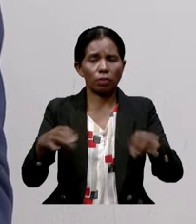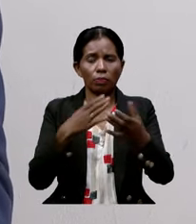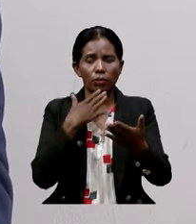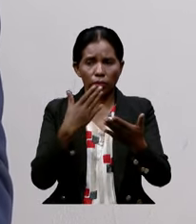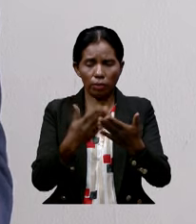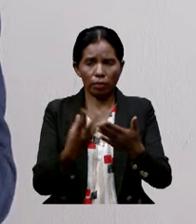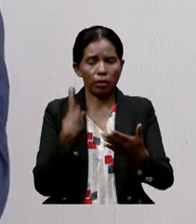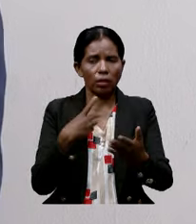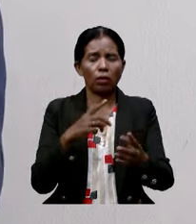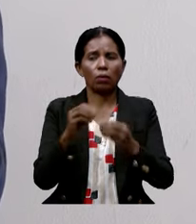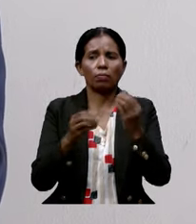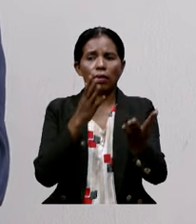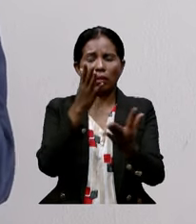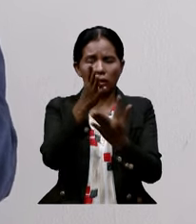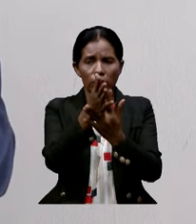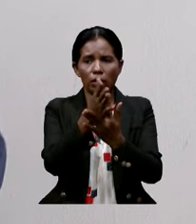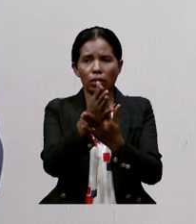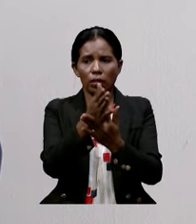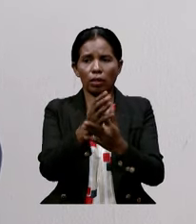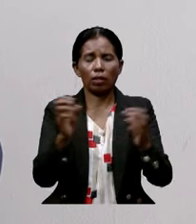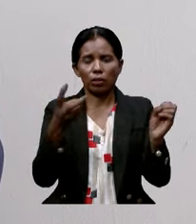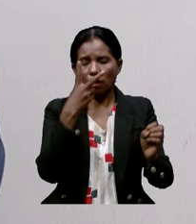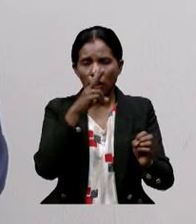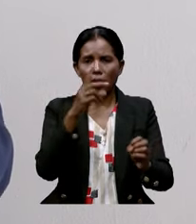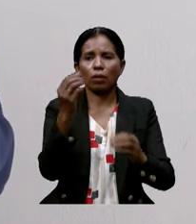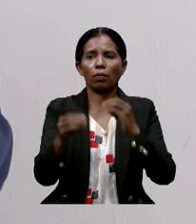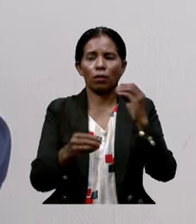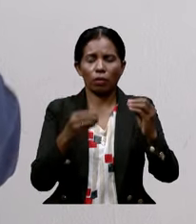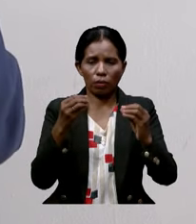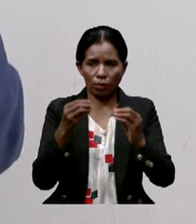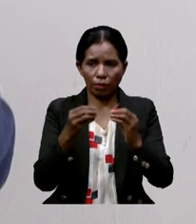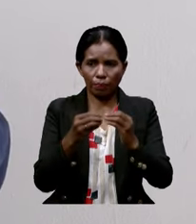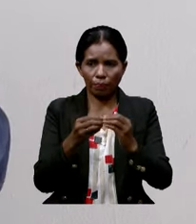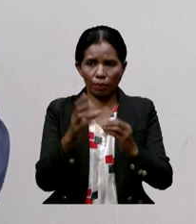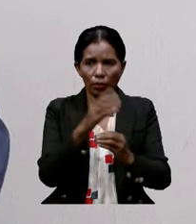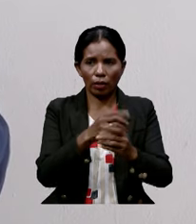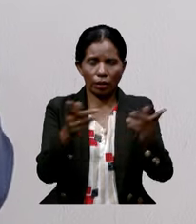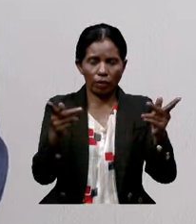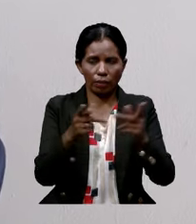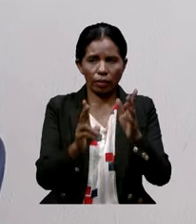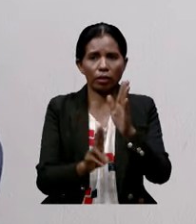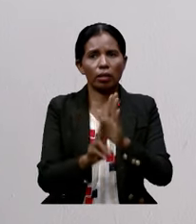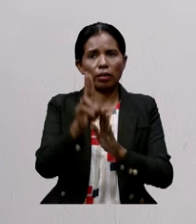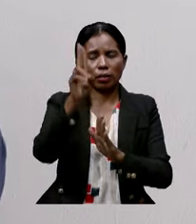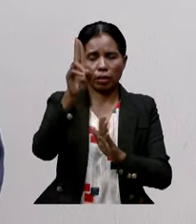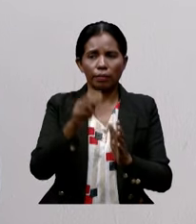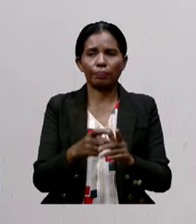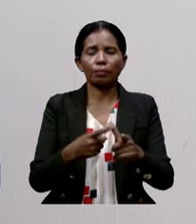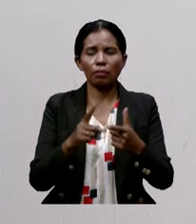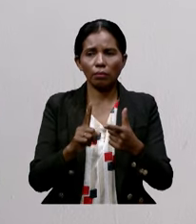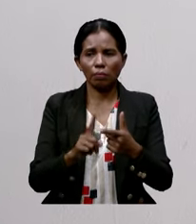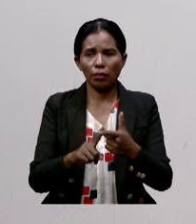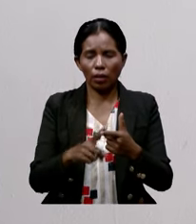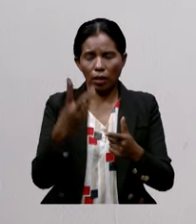sobre acesso. Acesso de laos haréritma que estação, antena, embolo de antena, mas